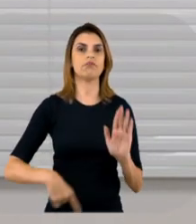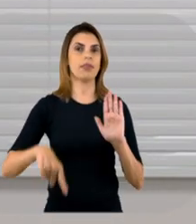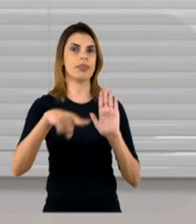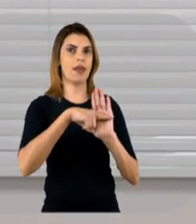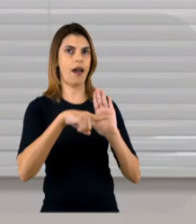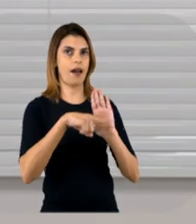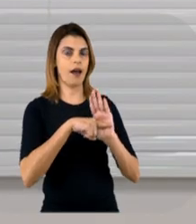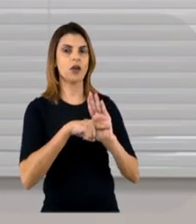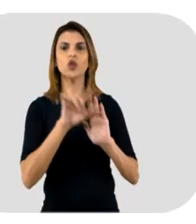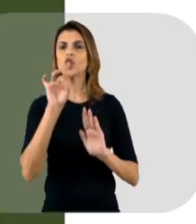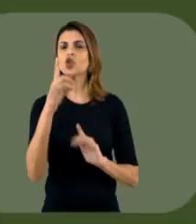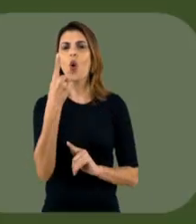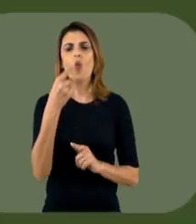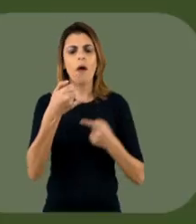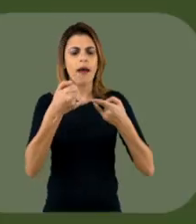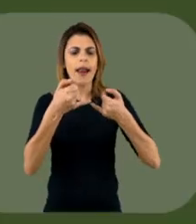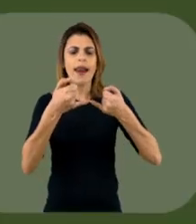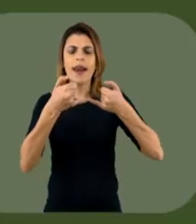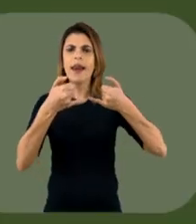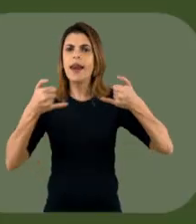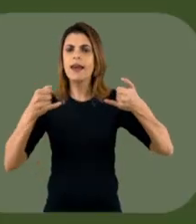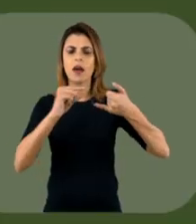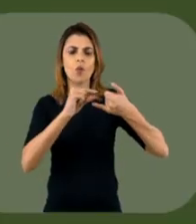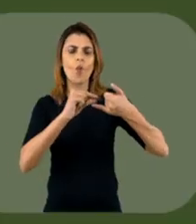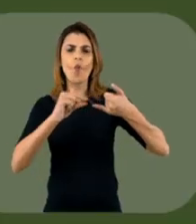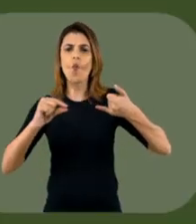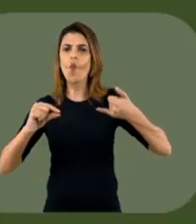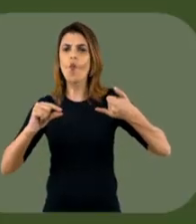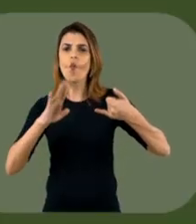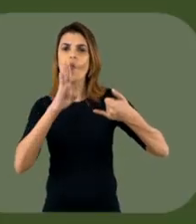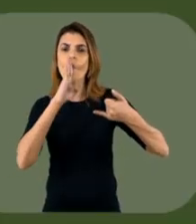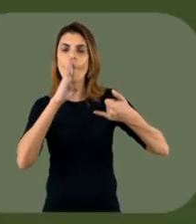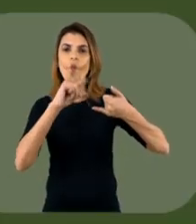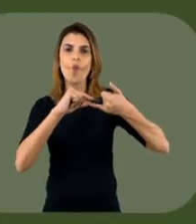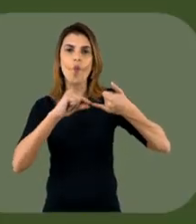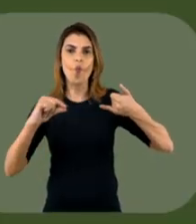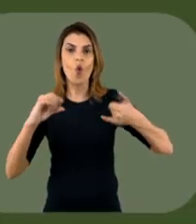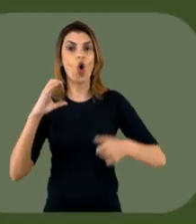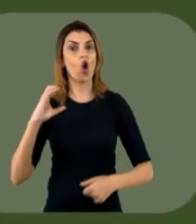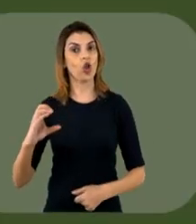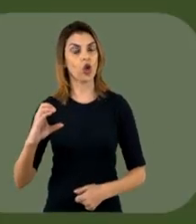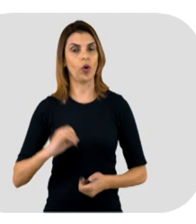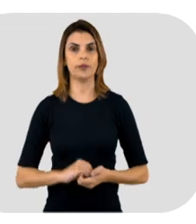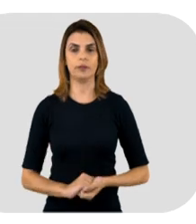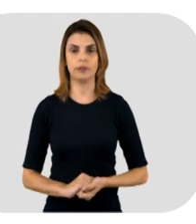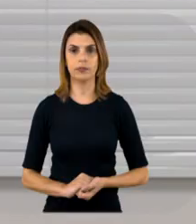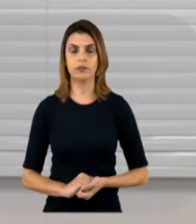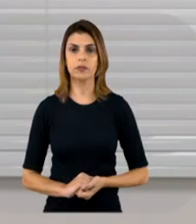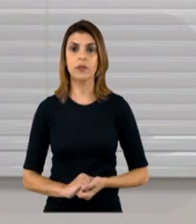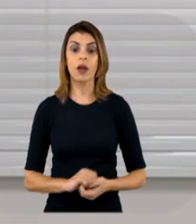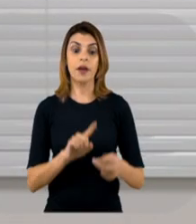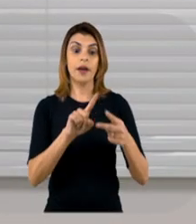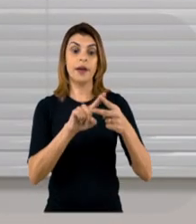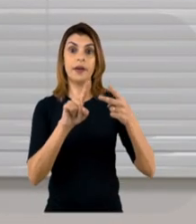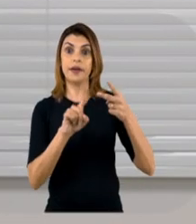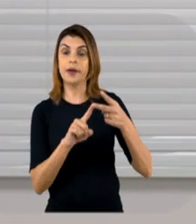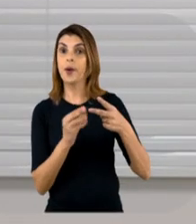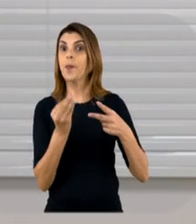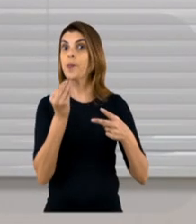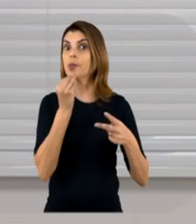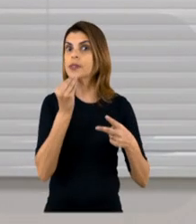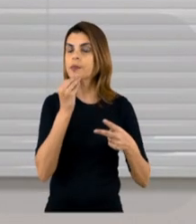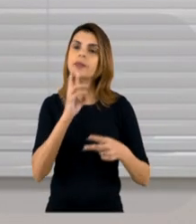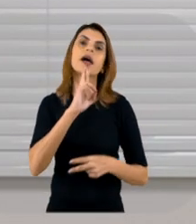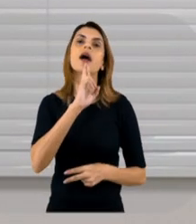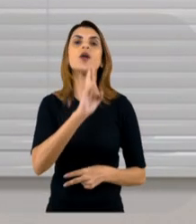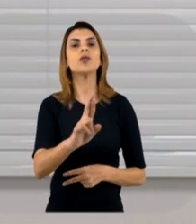um resultado negativo a linha do teste Não Se Acende apenas a linha do controle outras duas possibilidades